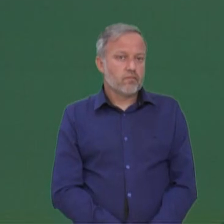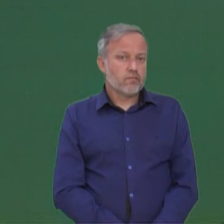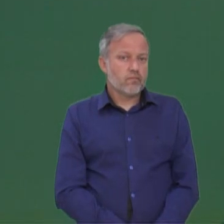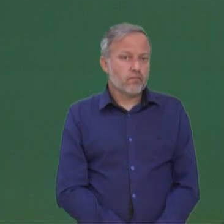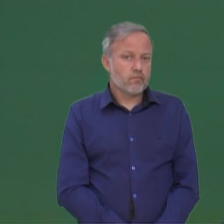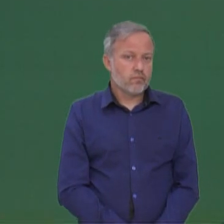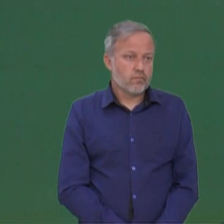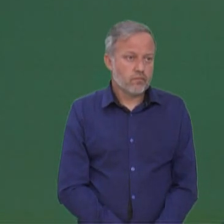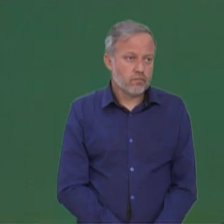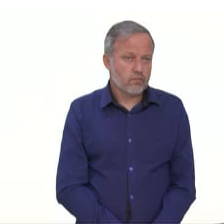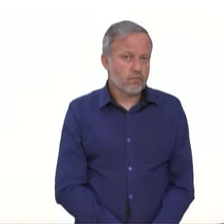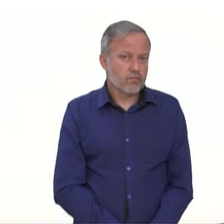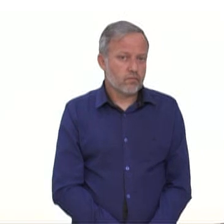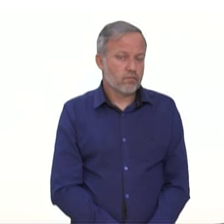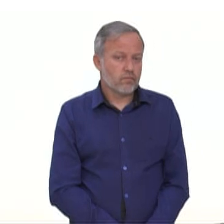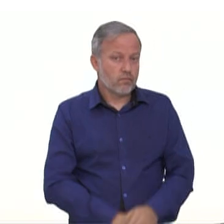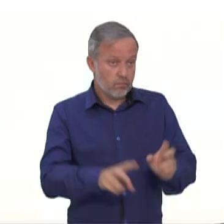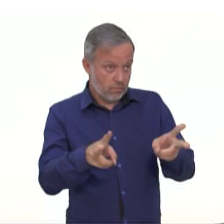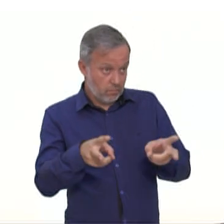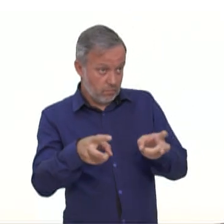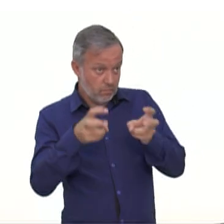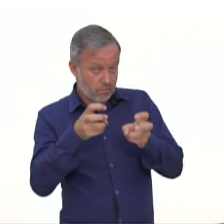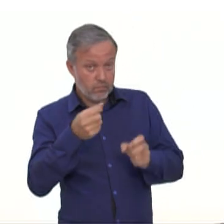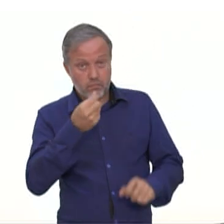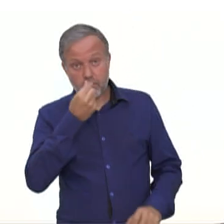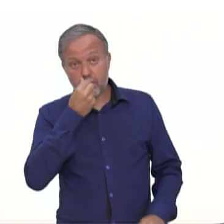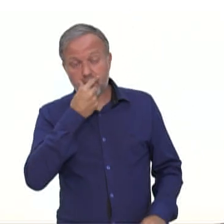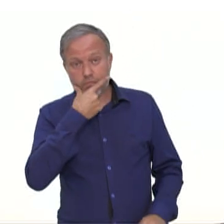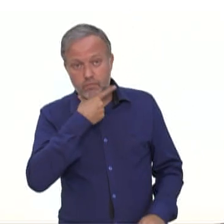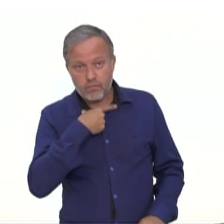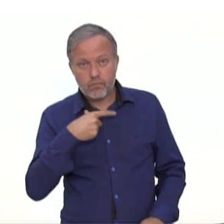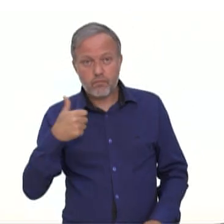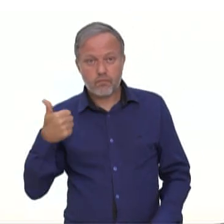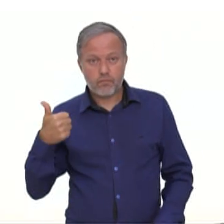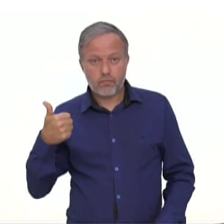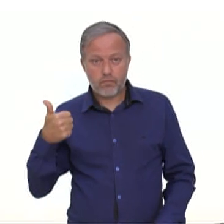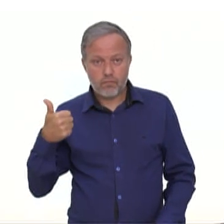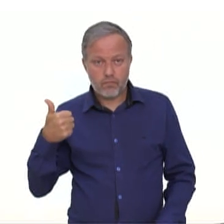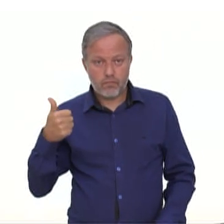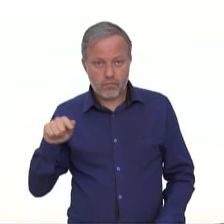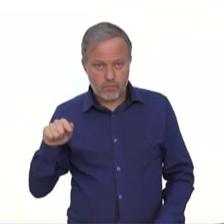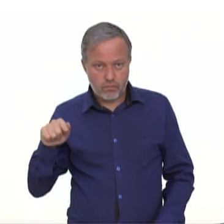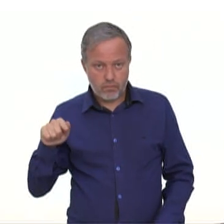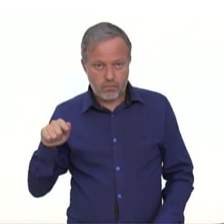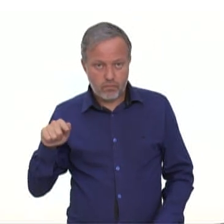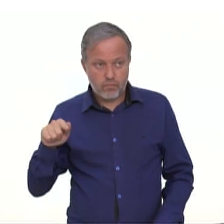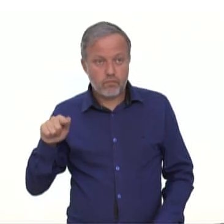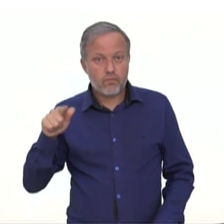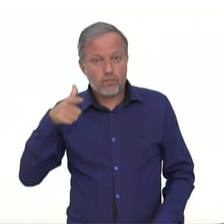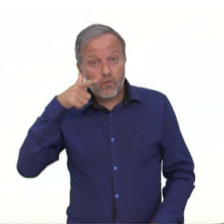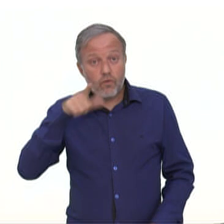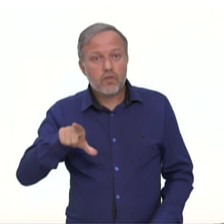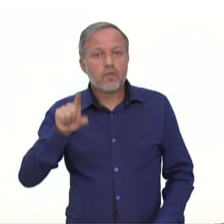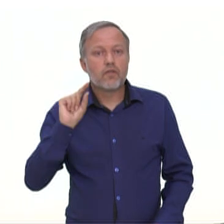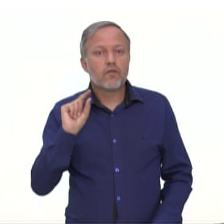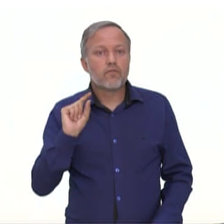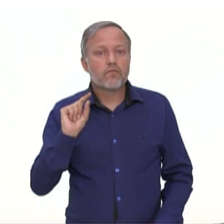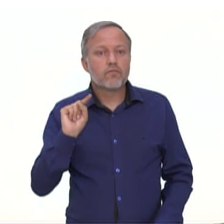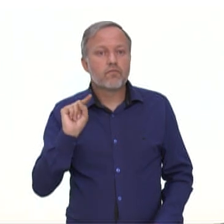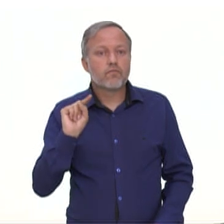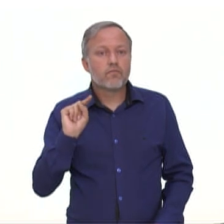Observe essas construções. Machado de Assis, aos 17 anos, conseguiu. Ponto.